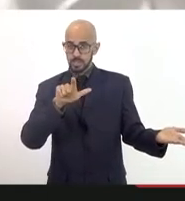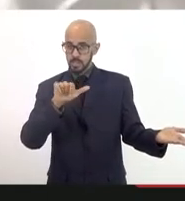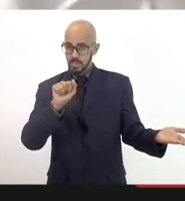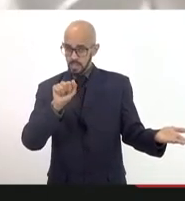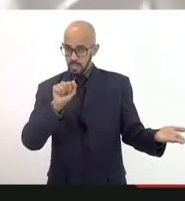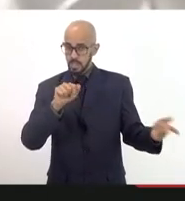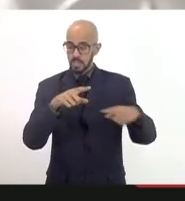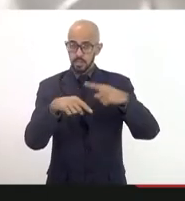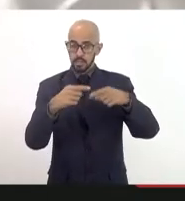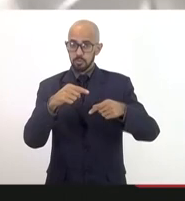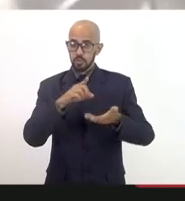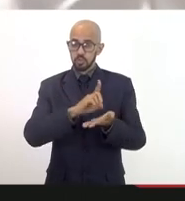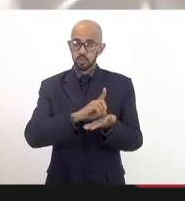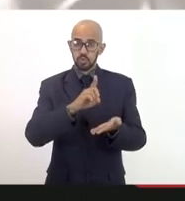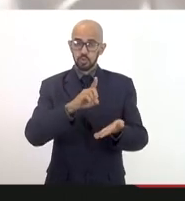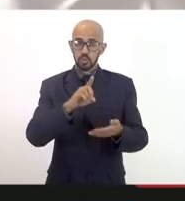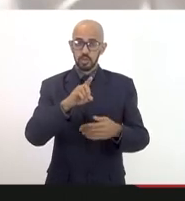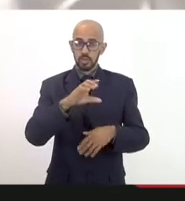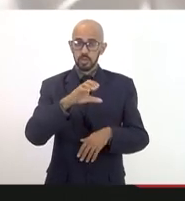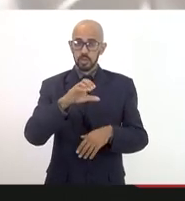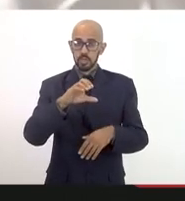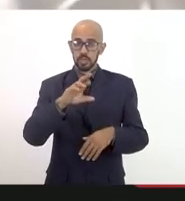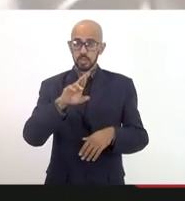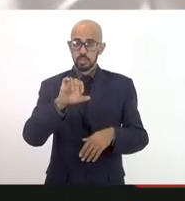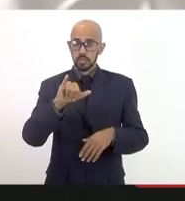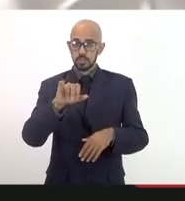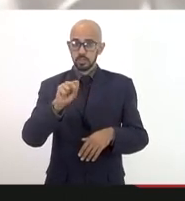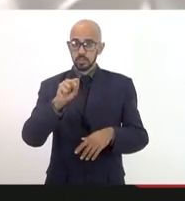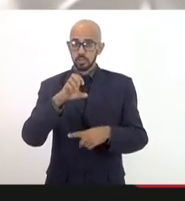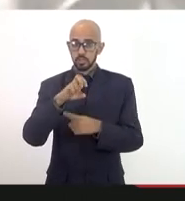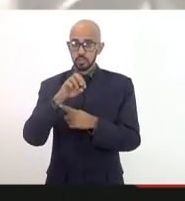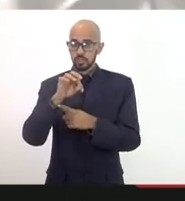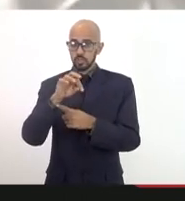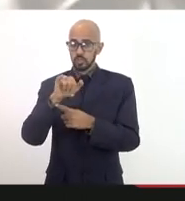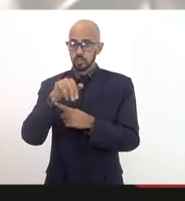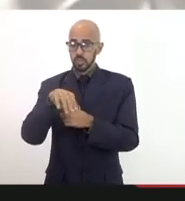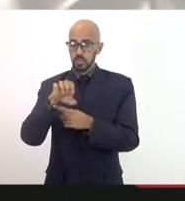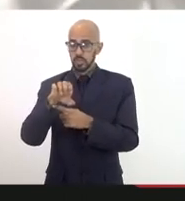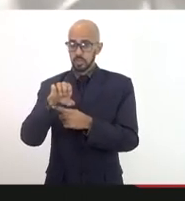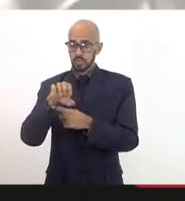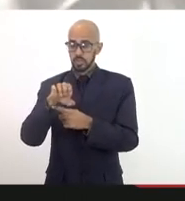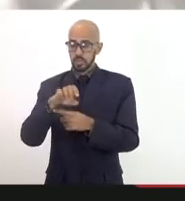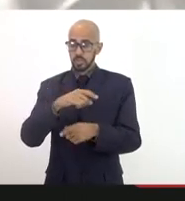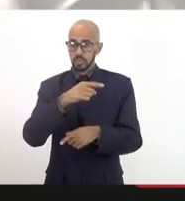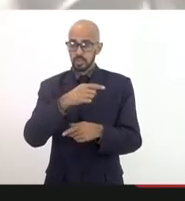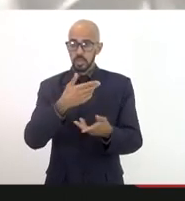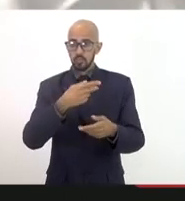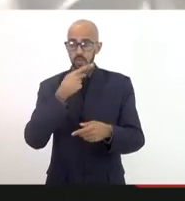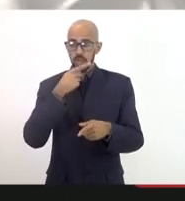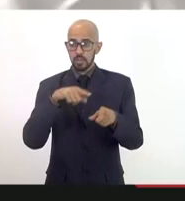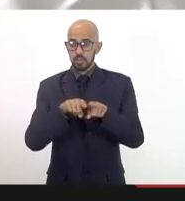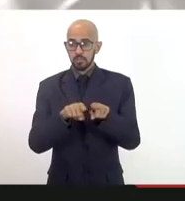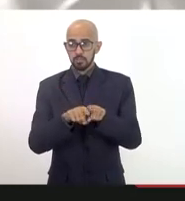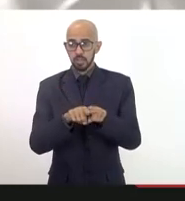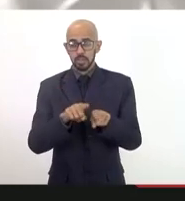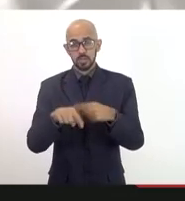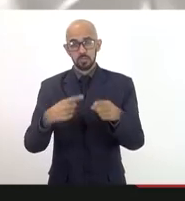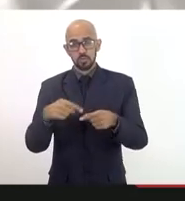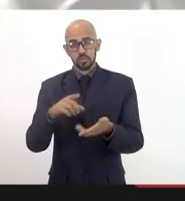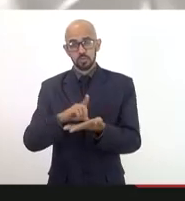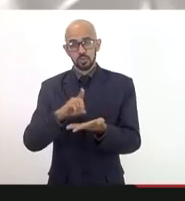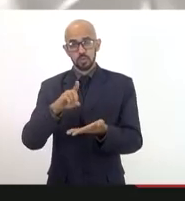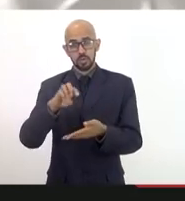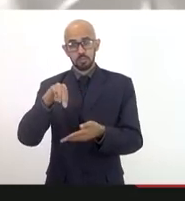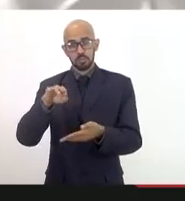doutora Cristiana, pelo MP, que quer fazer uma ponderação sobre uma ação civil pública, e a doutora Márcia Lustosa. Então, vereador